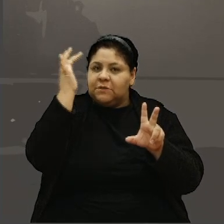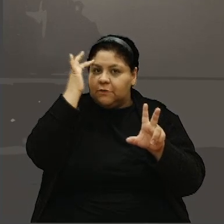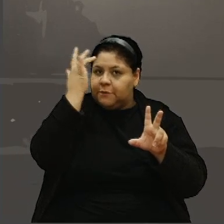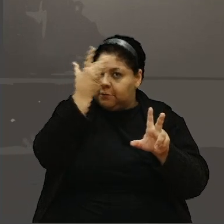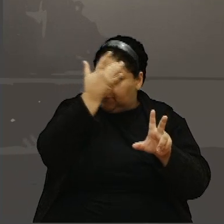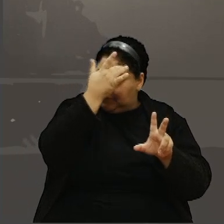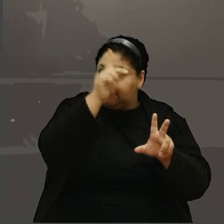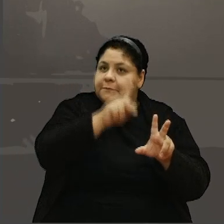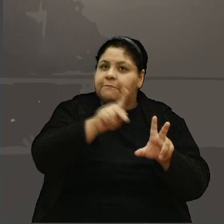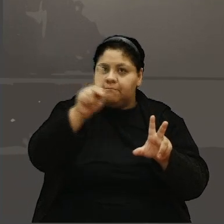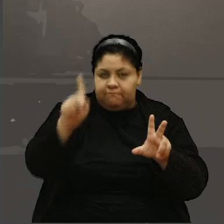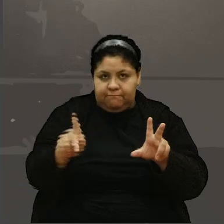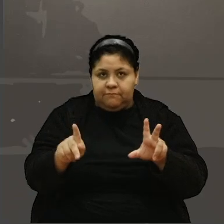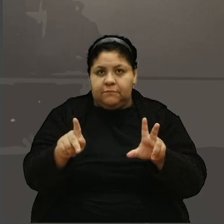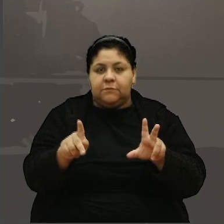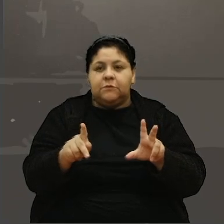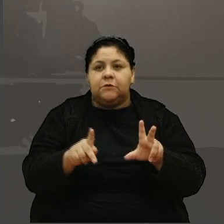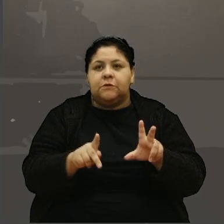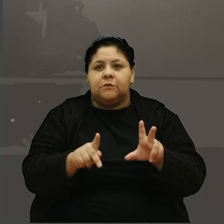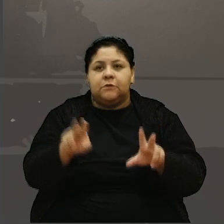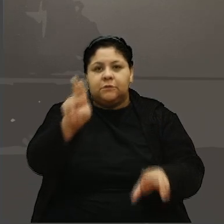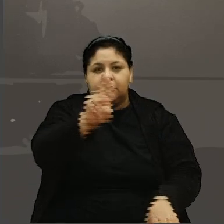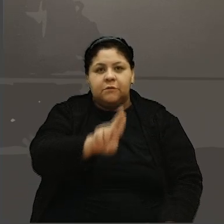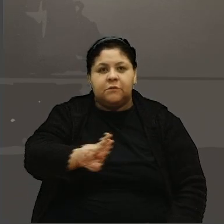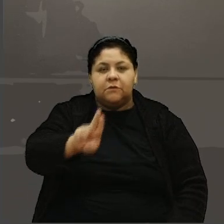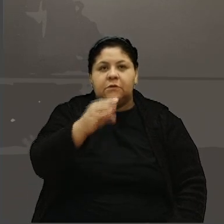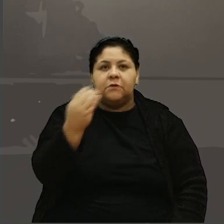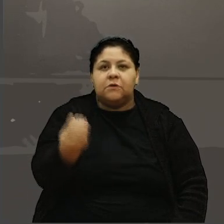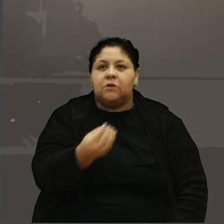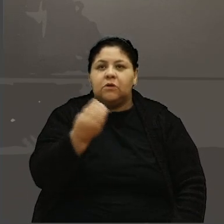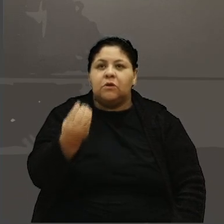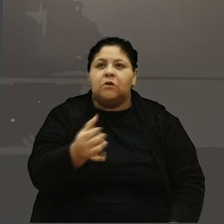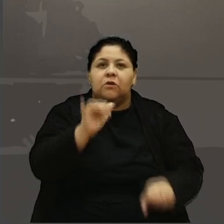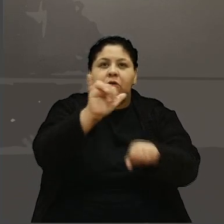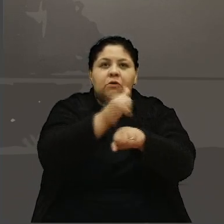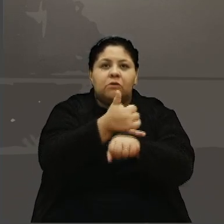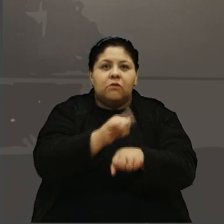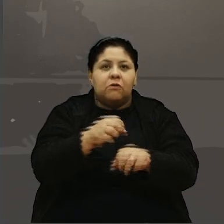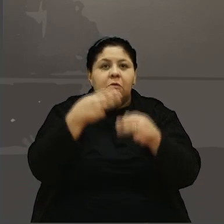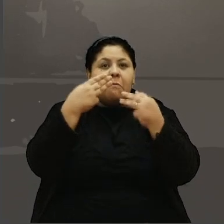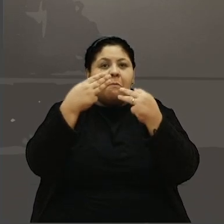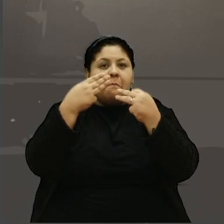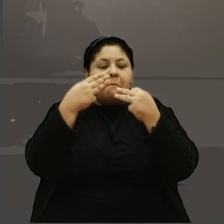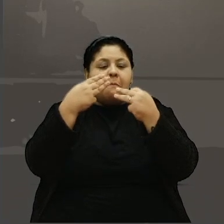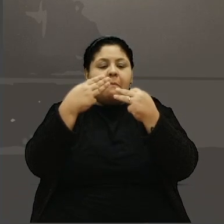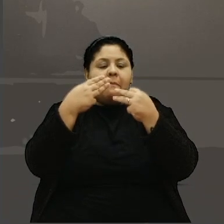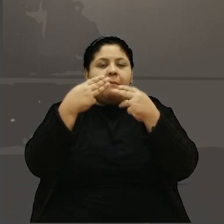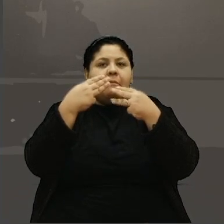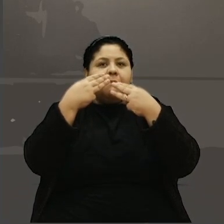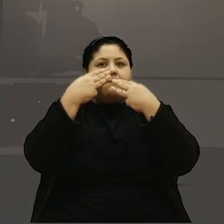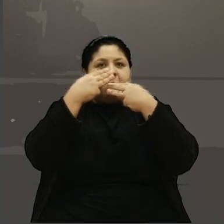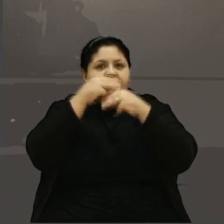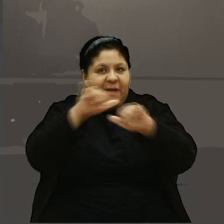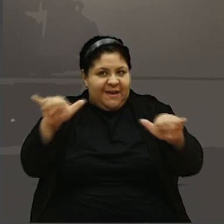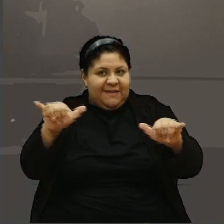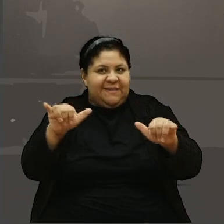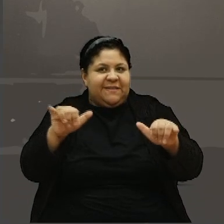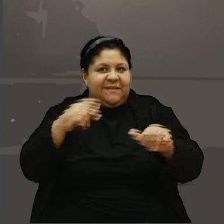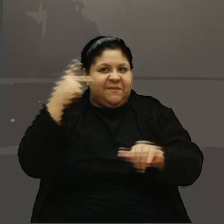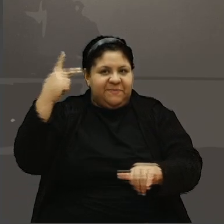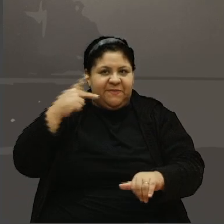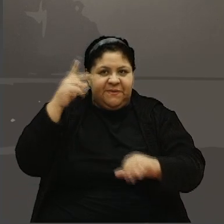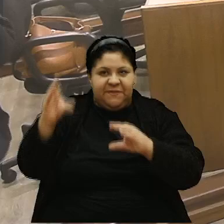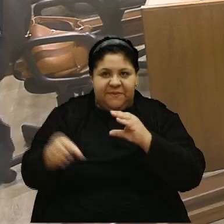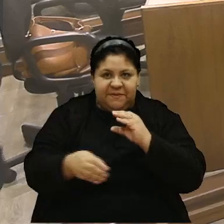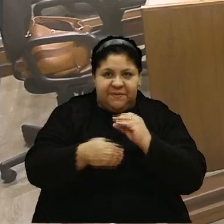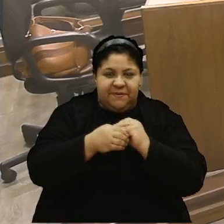dos professores, e foi utilizada como ferramenta de marketing político. Uma parte, vereador. De imediato,